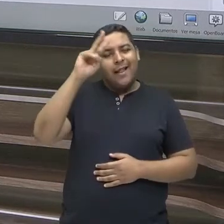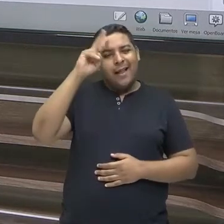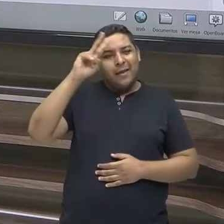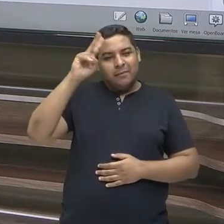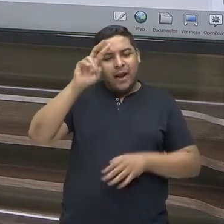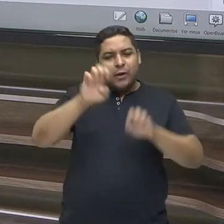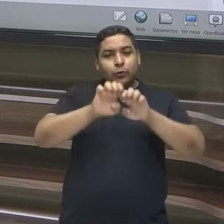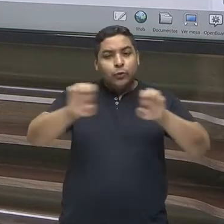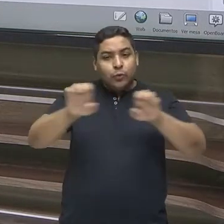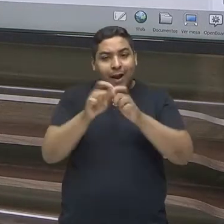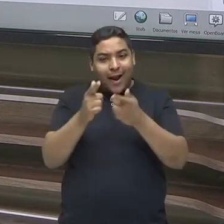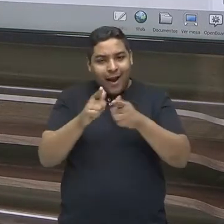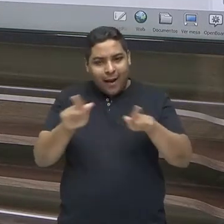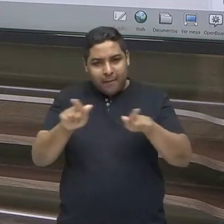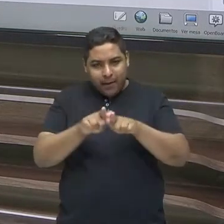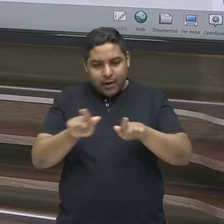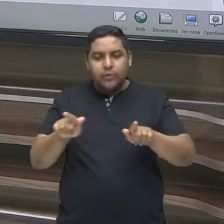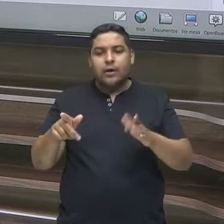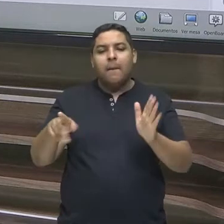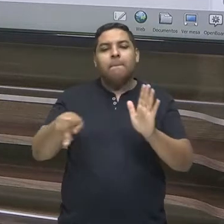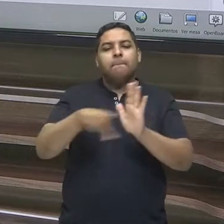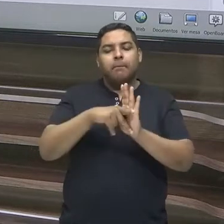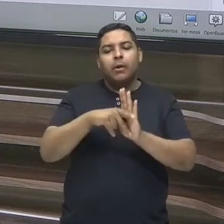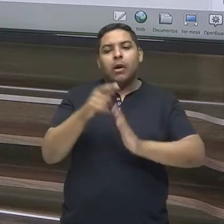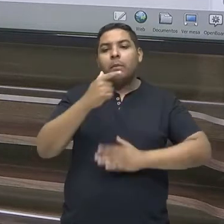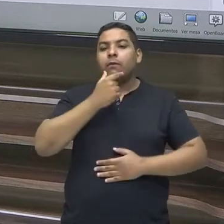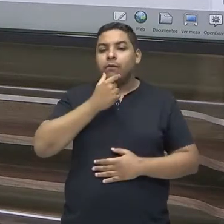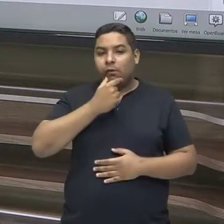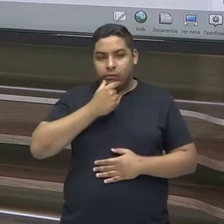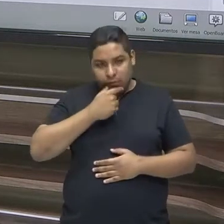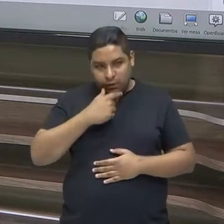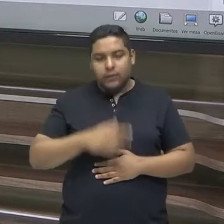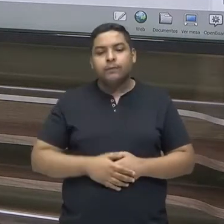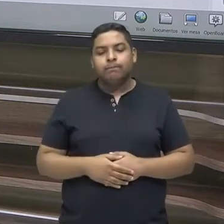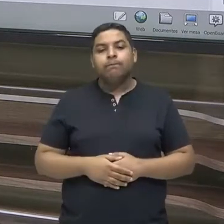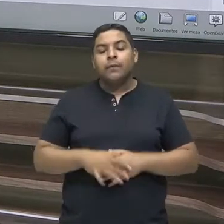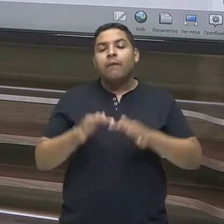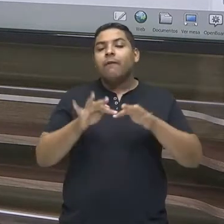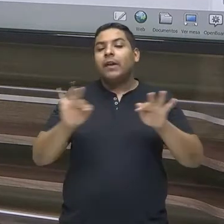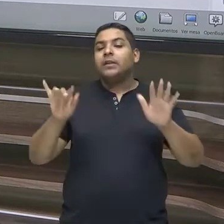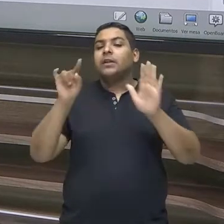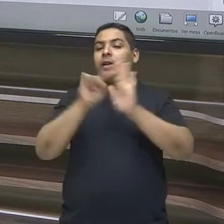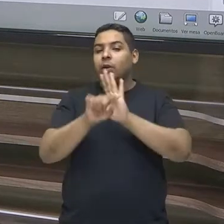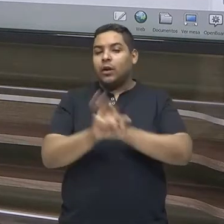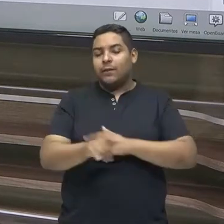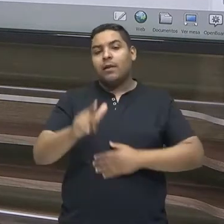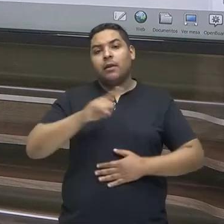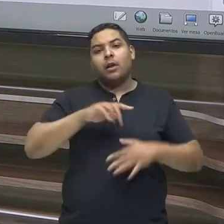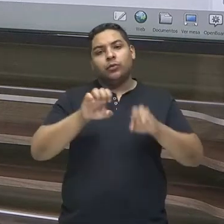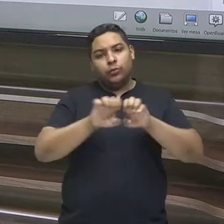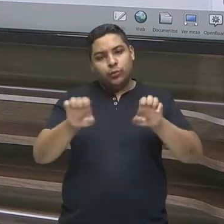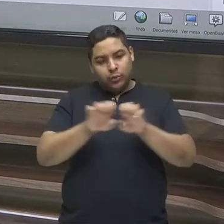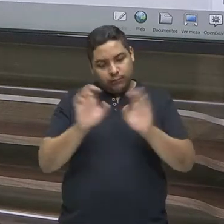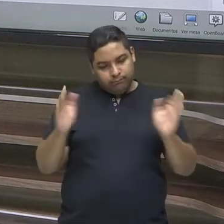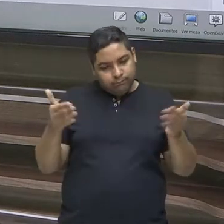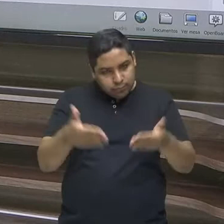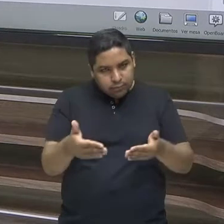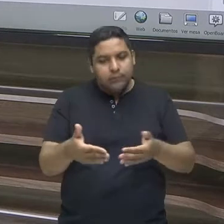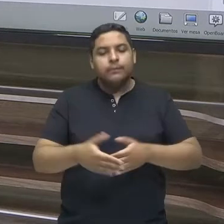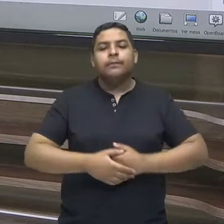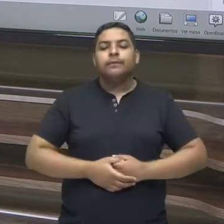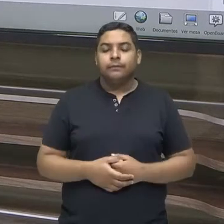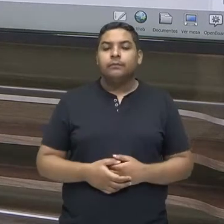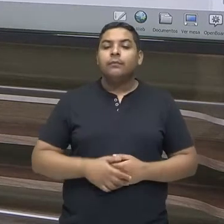frases interrogativas, facilitaria bastante o trabalho de vocês, né? Ela tem uma estrutura bem específica. que é muito diferente da